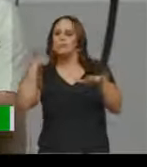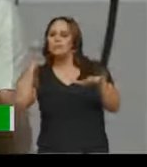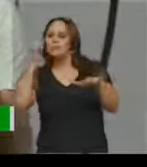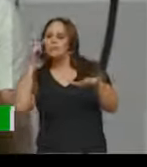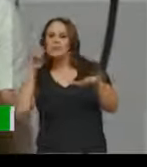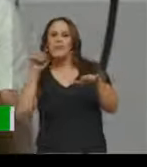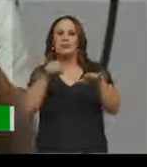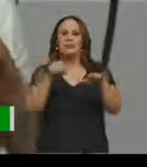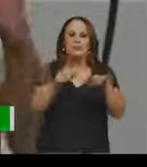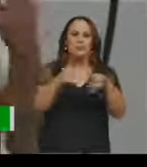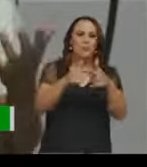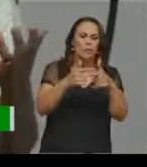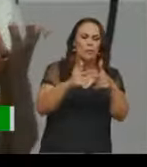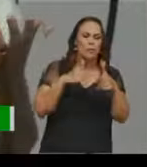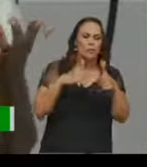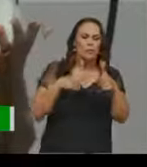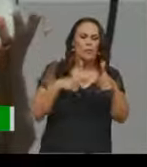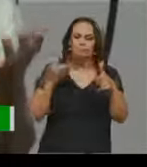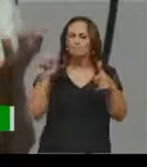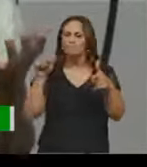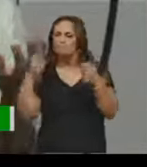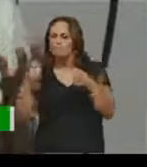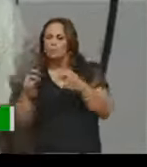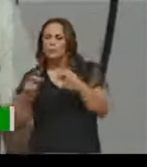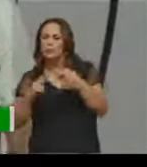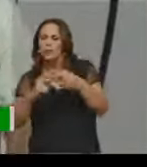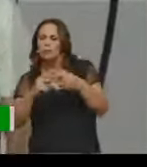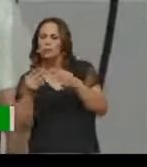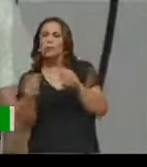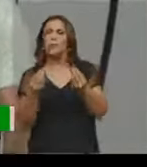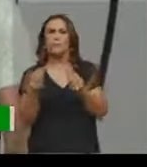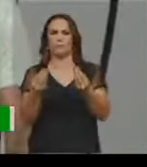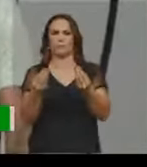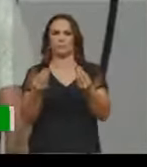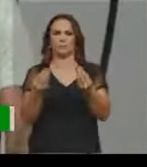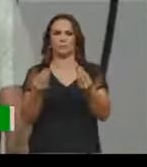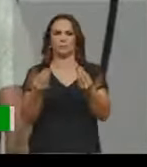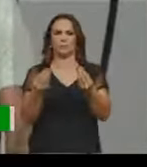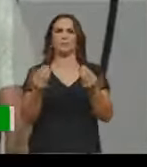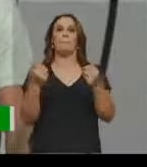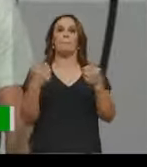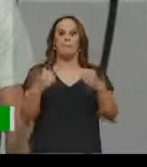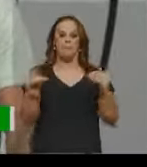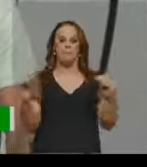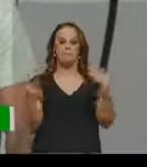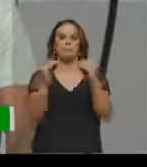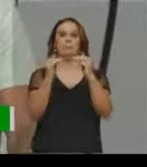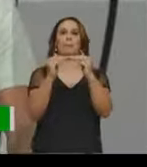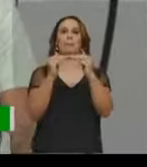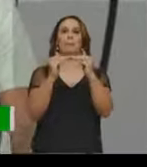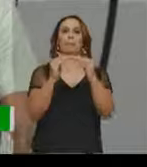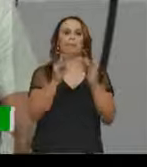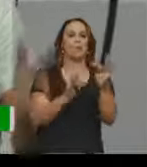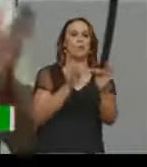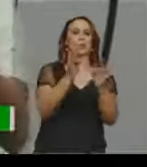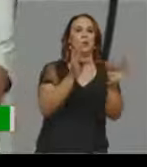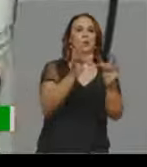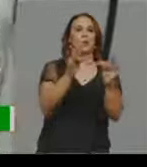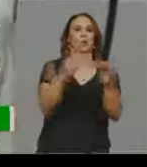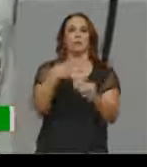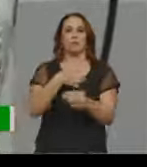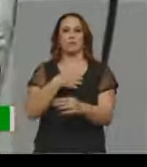corrigir esse problema. Se nós tivermos sempre essa preocupação de evoluir junto com a tecnologia do